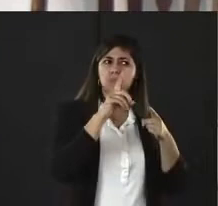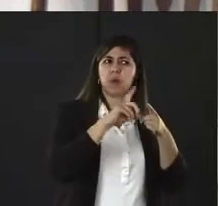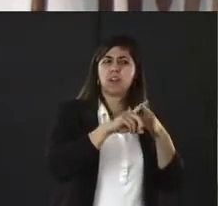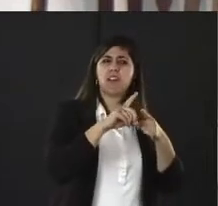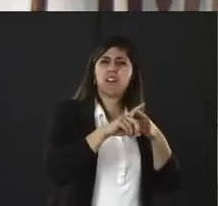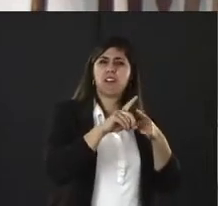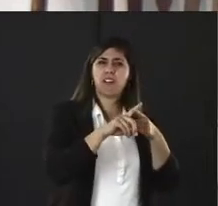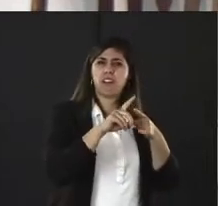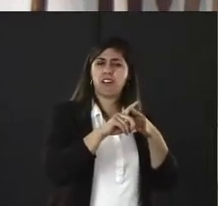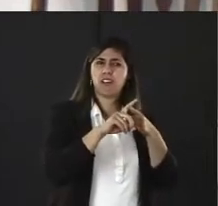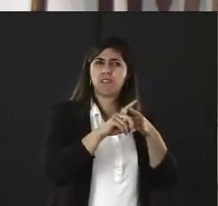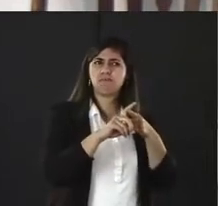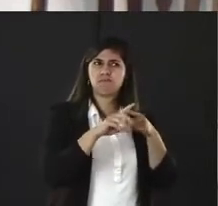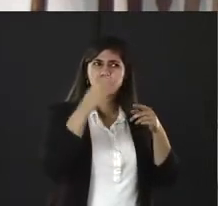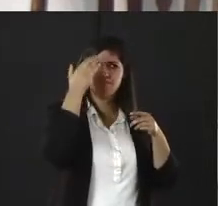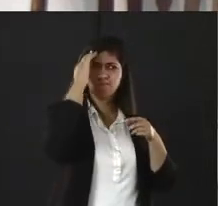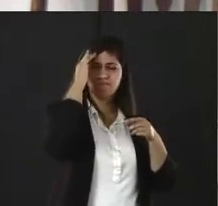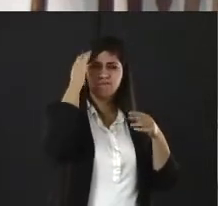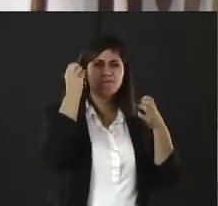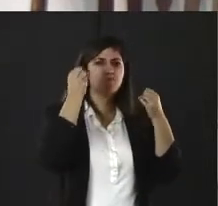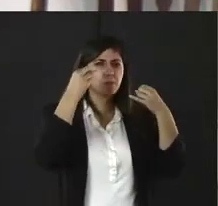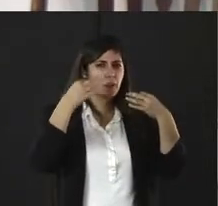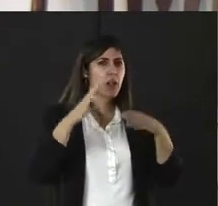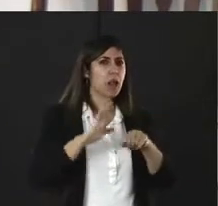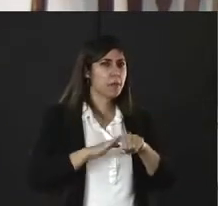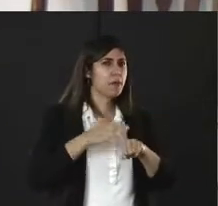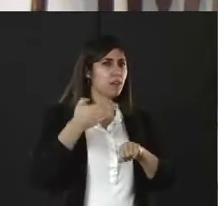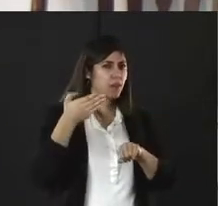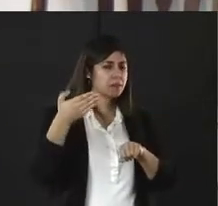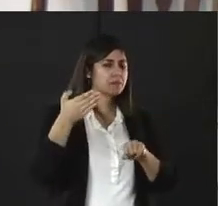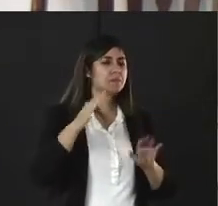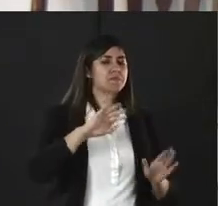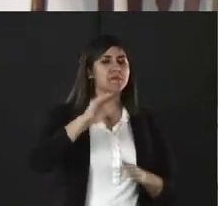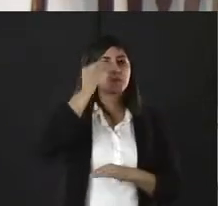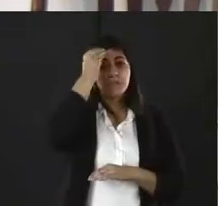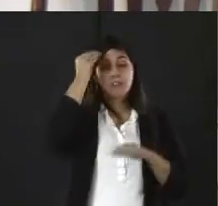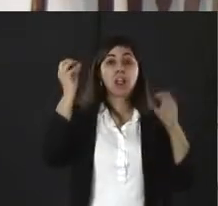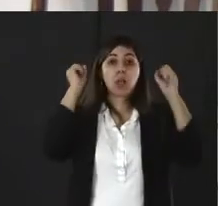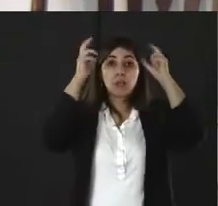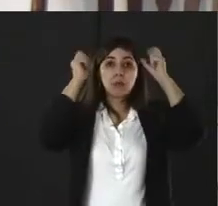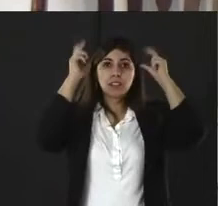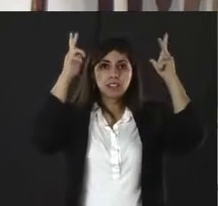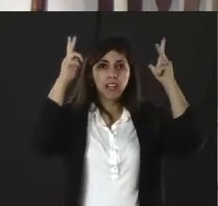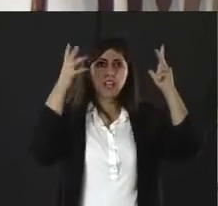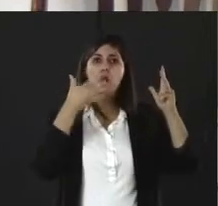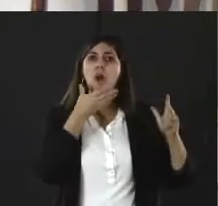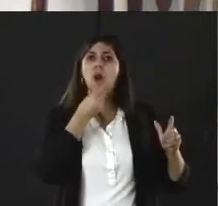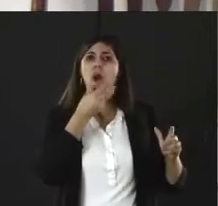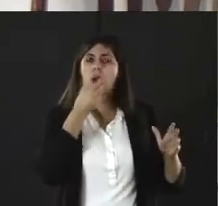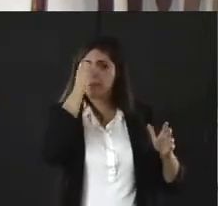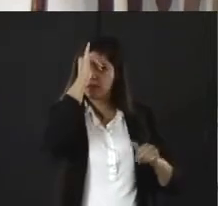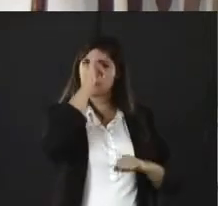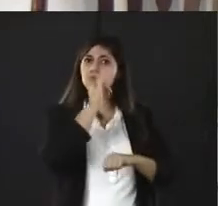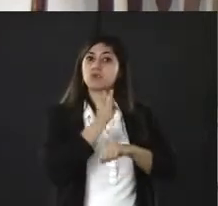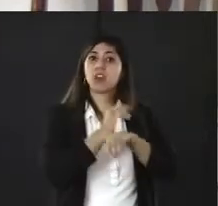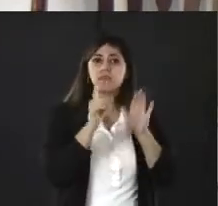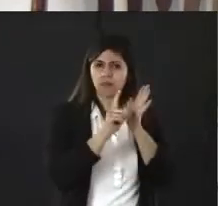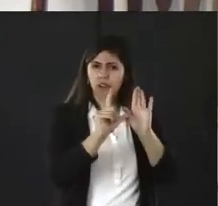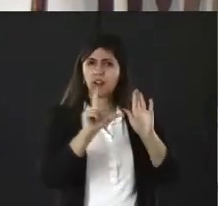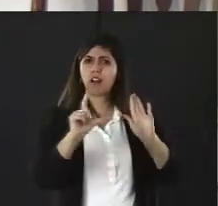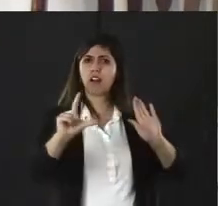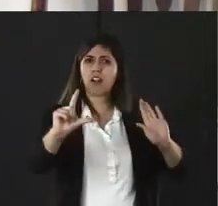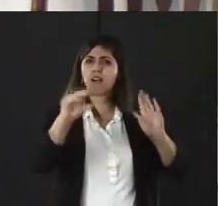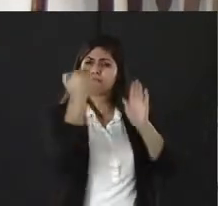jesus estava tratando aqui o moisés foi o grande homem da lei as instruções